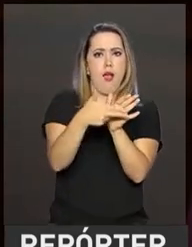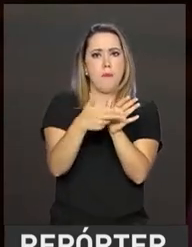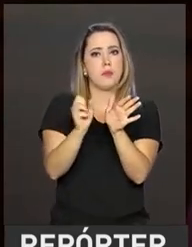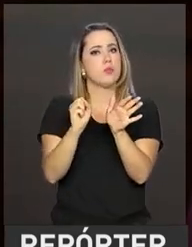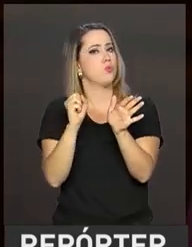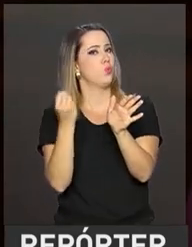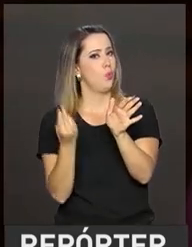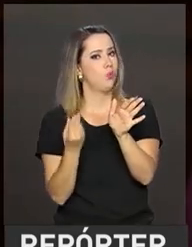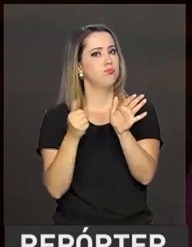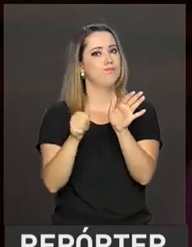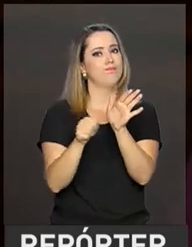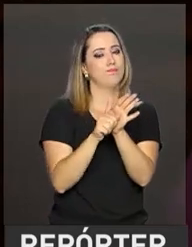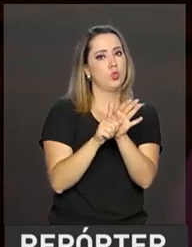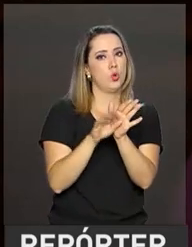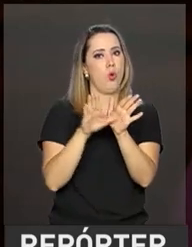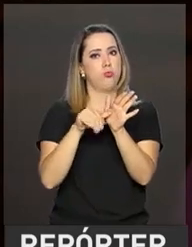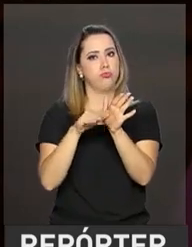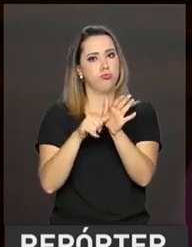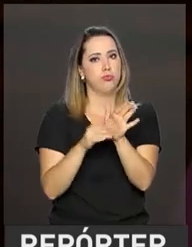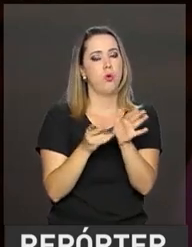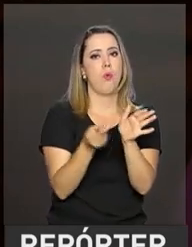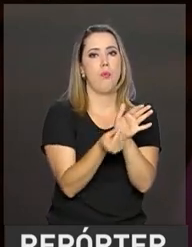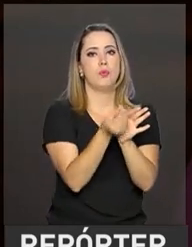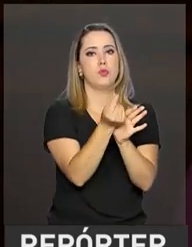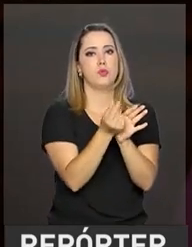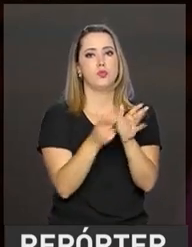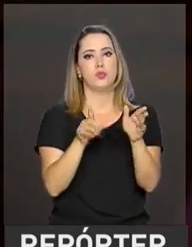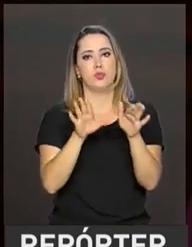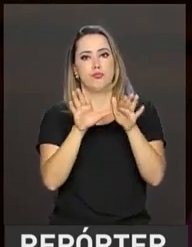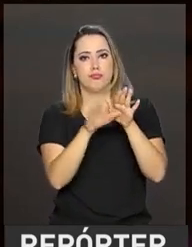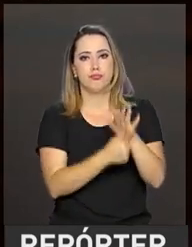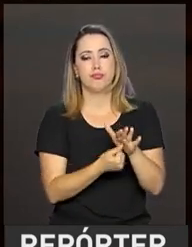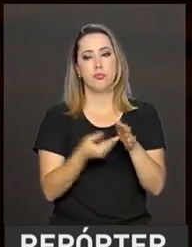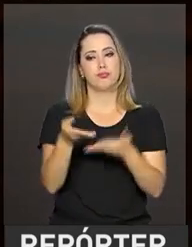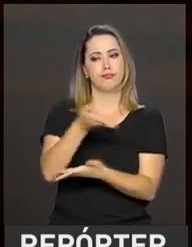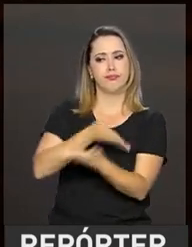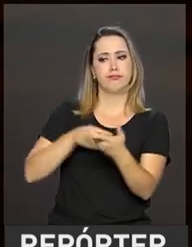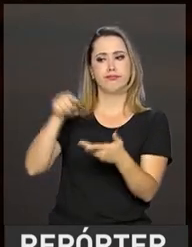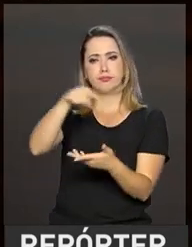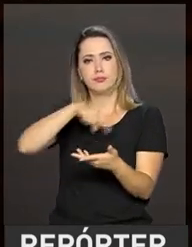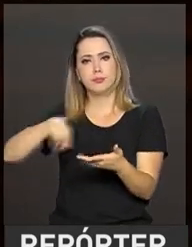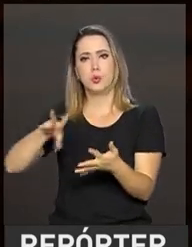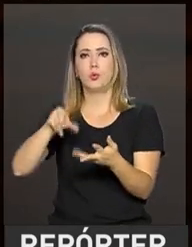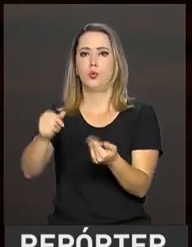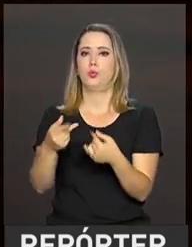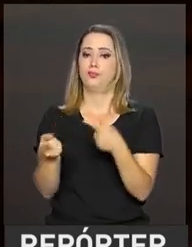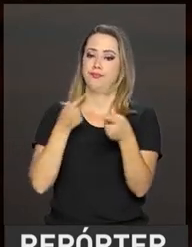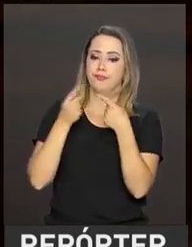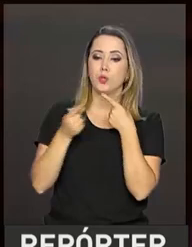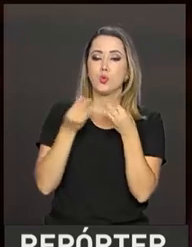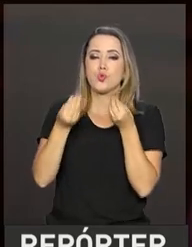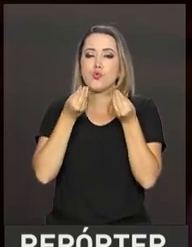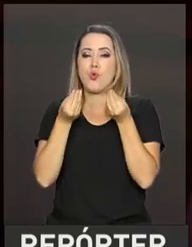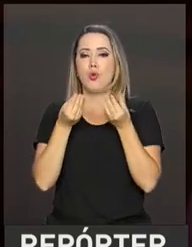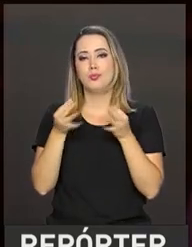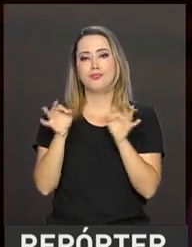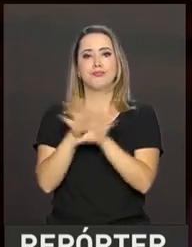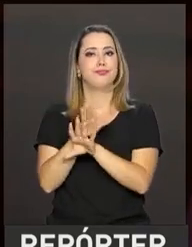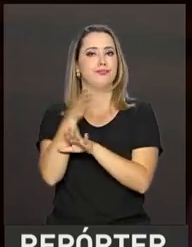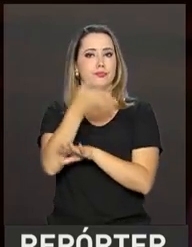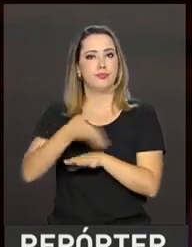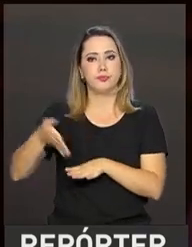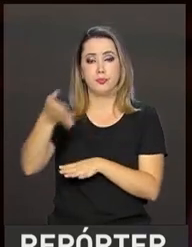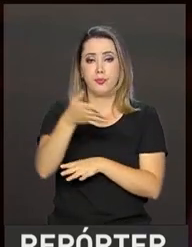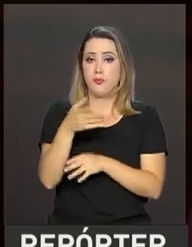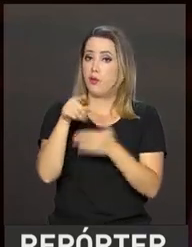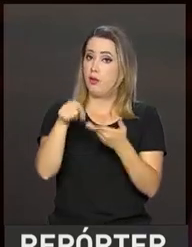drogas lavagem de dinheiro e corrupção correlata a esses crimes a procuradora geral raquel dodge informou que estuda